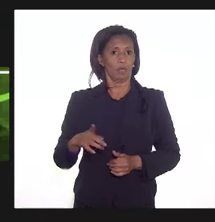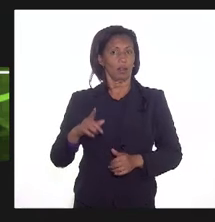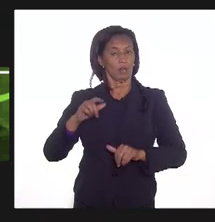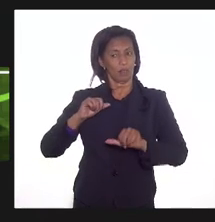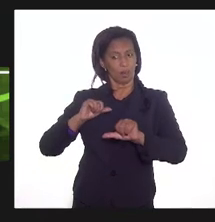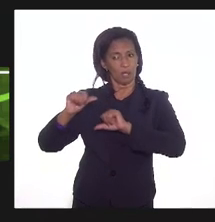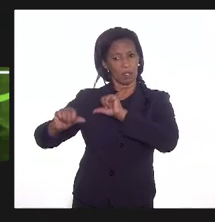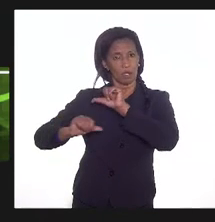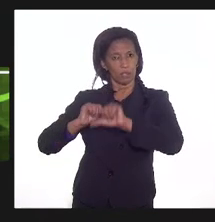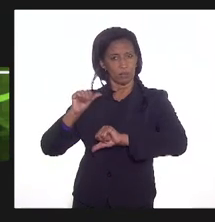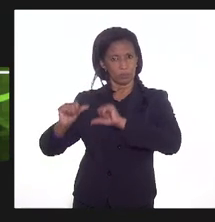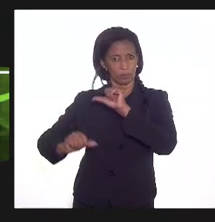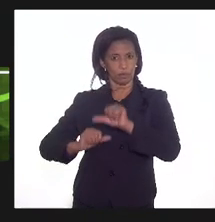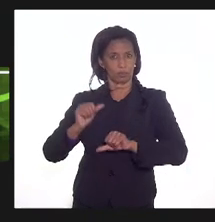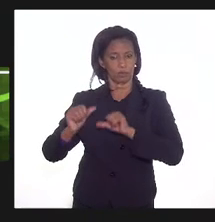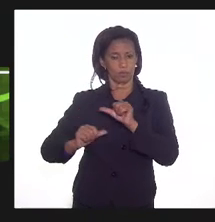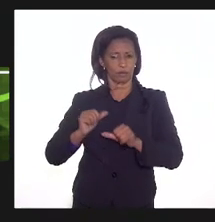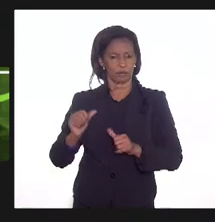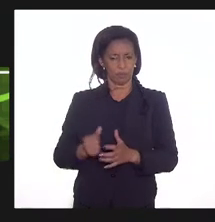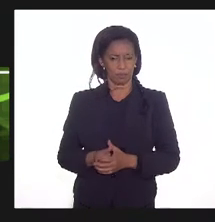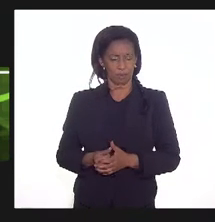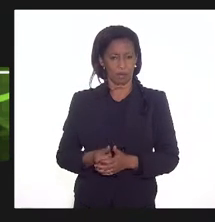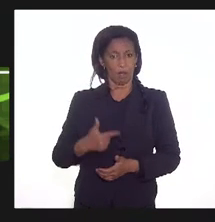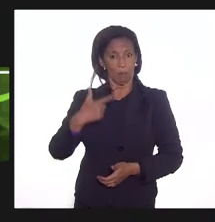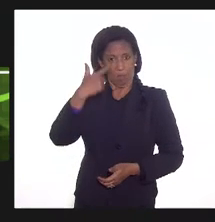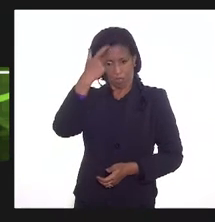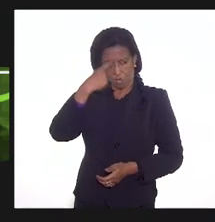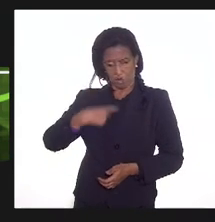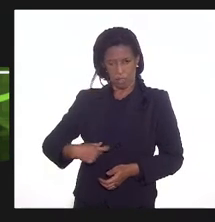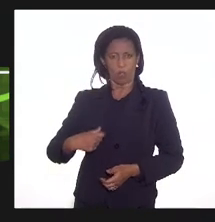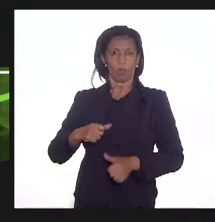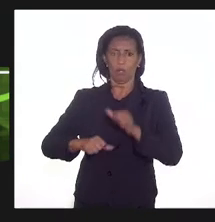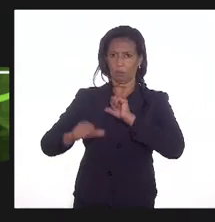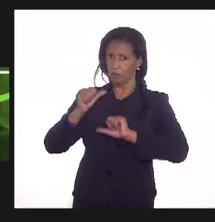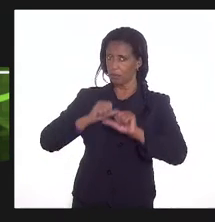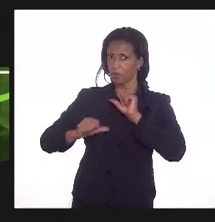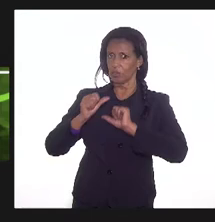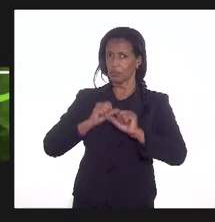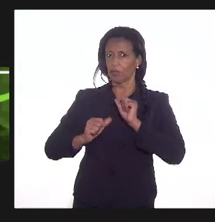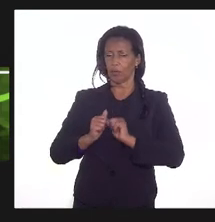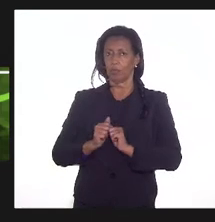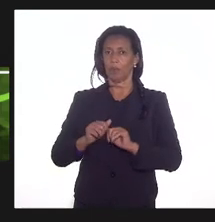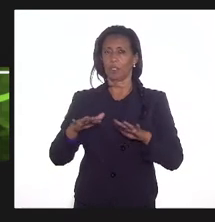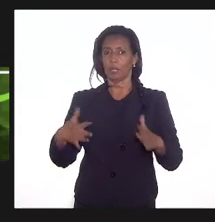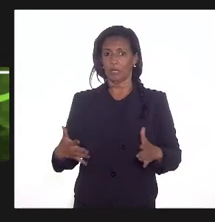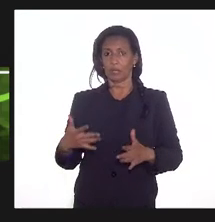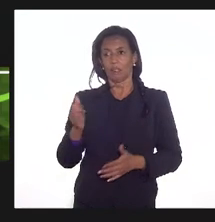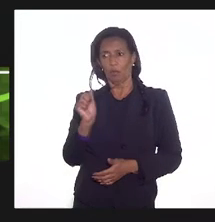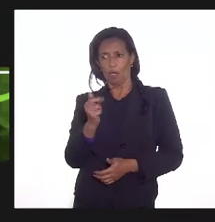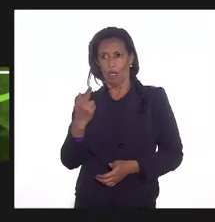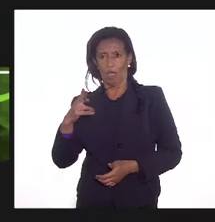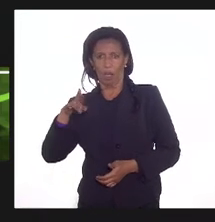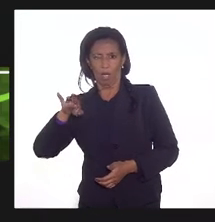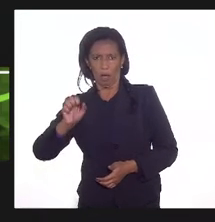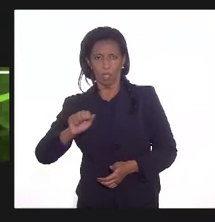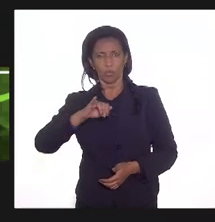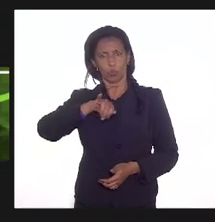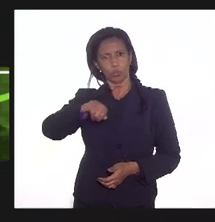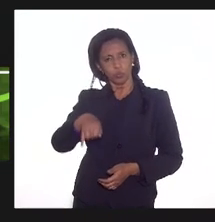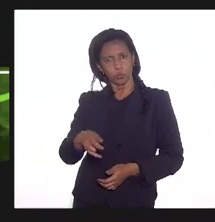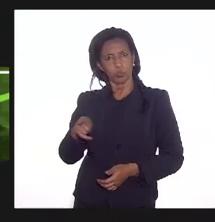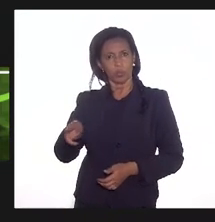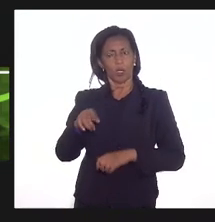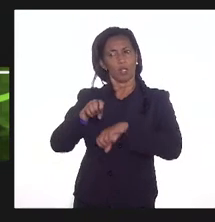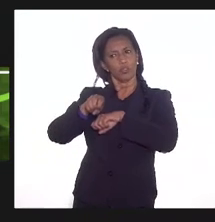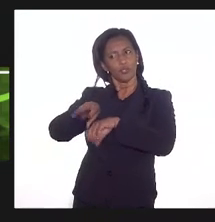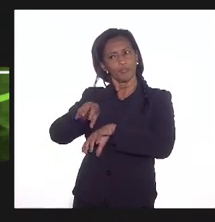o o o o ser humano transforma entendeu então através da da arte a gente a gente